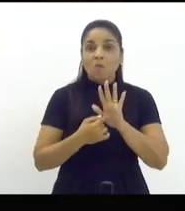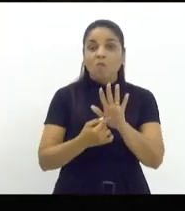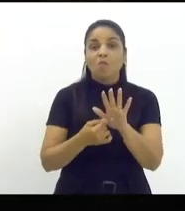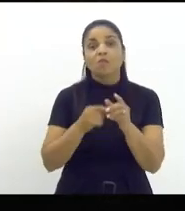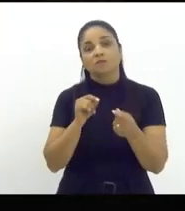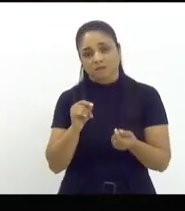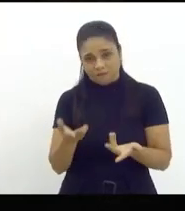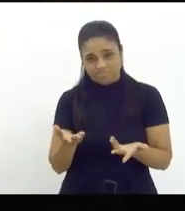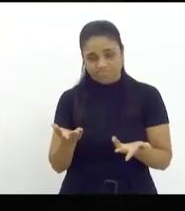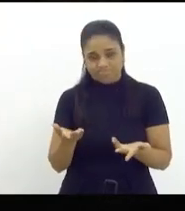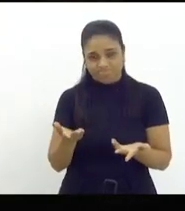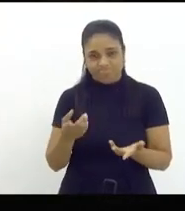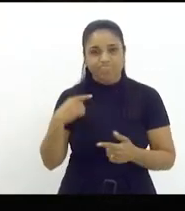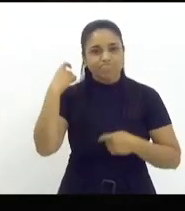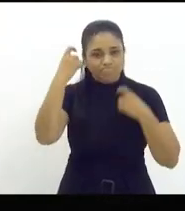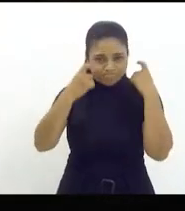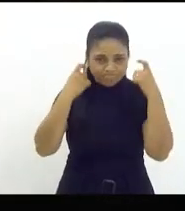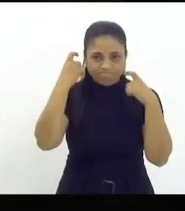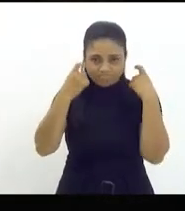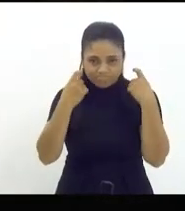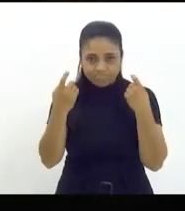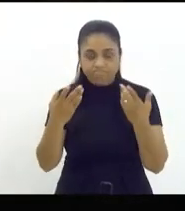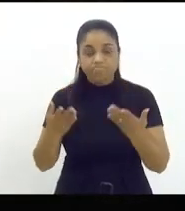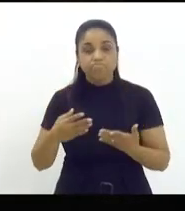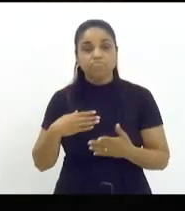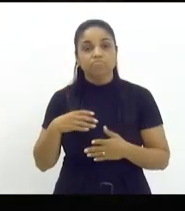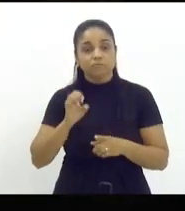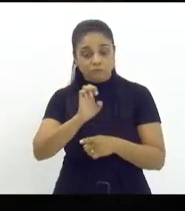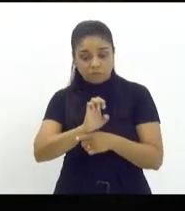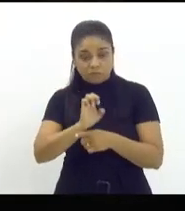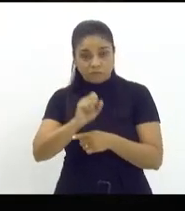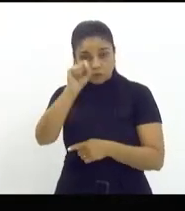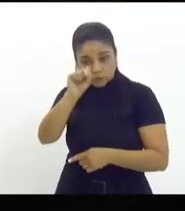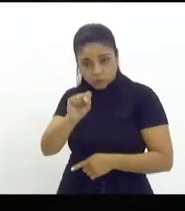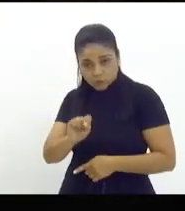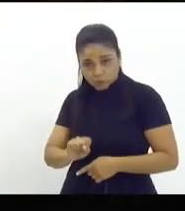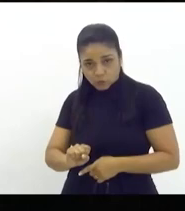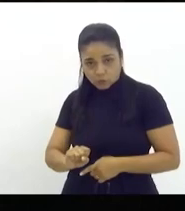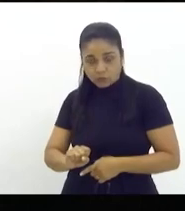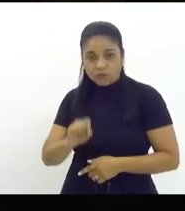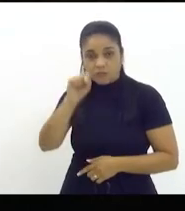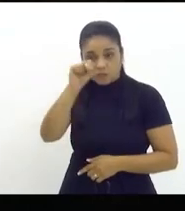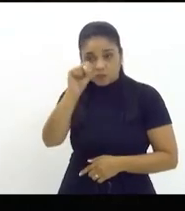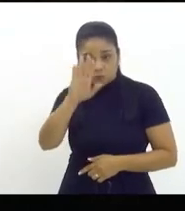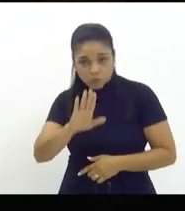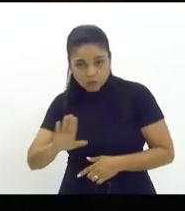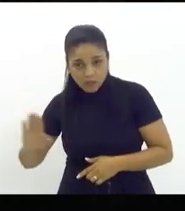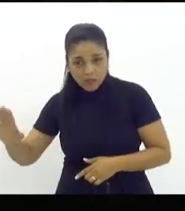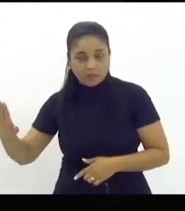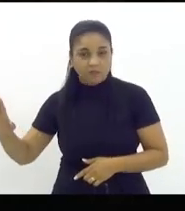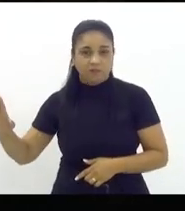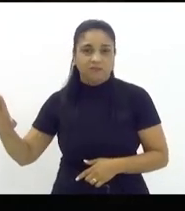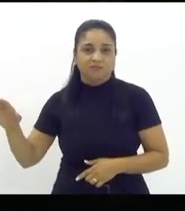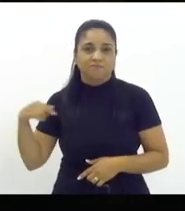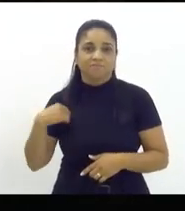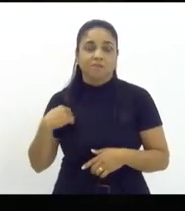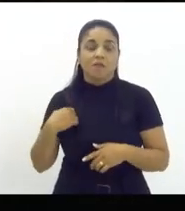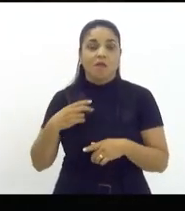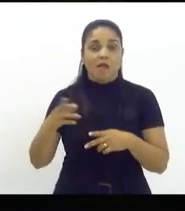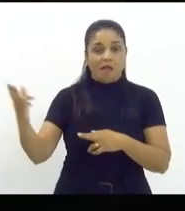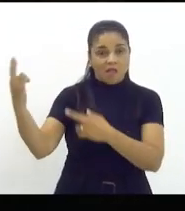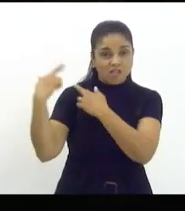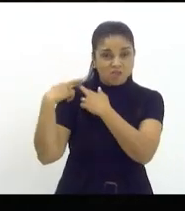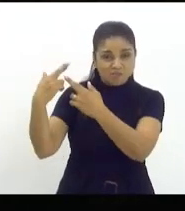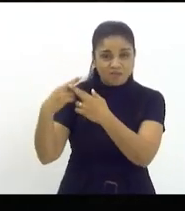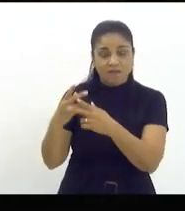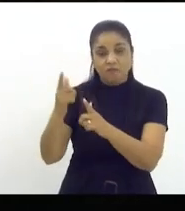tônica e quando os estados do sudeste que são responsáveis por 93% dos empréstimos